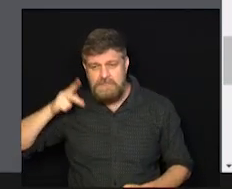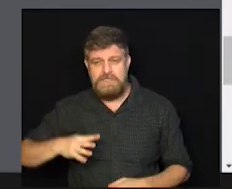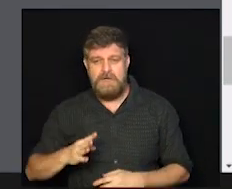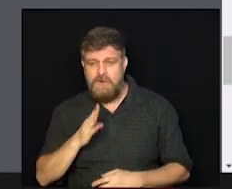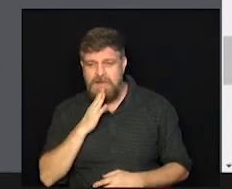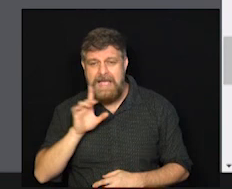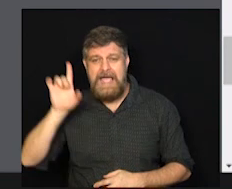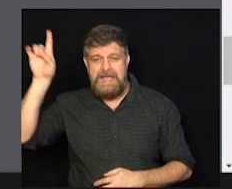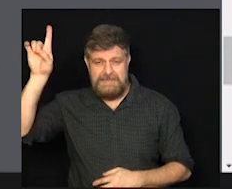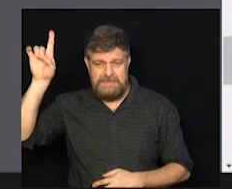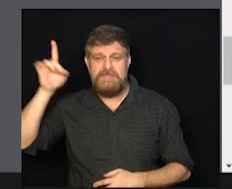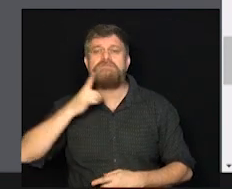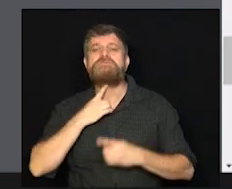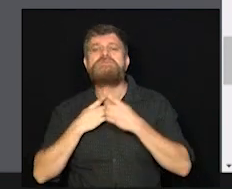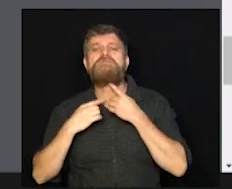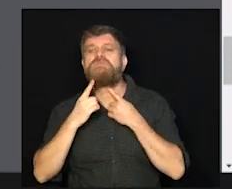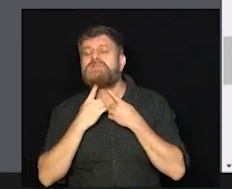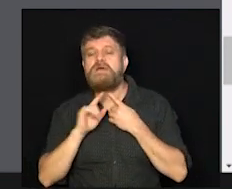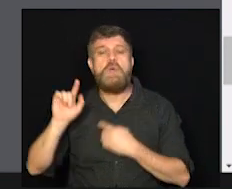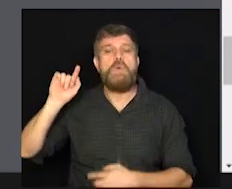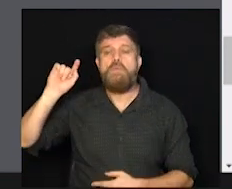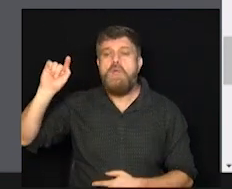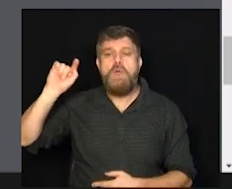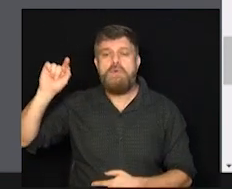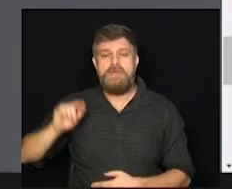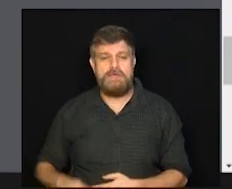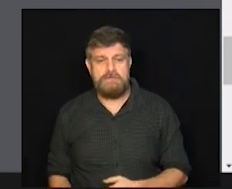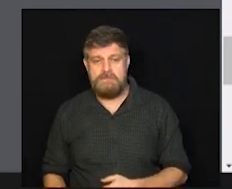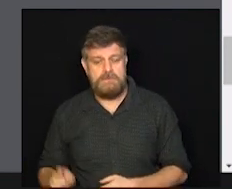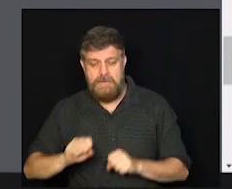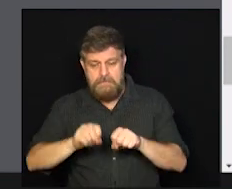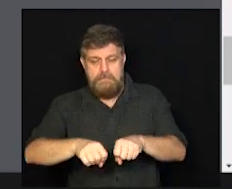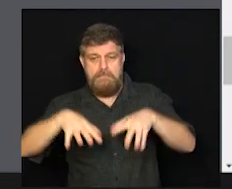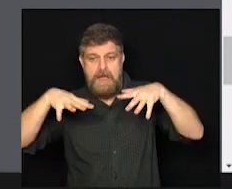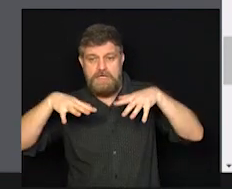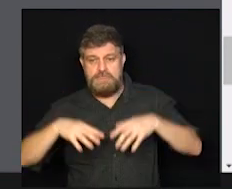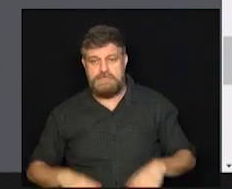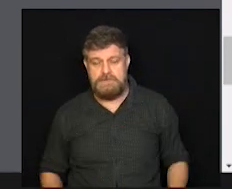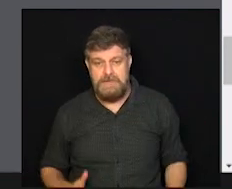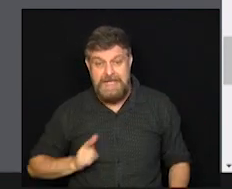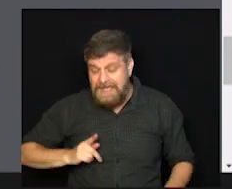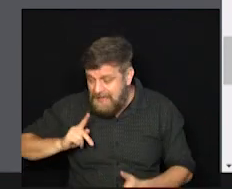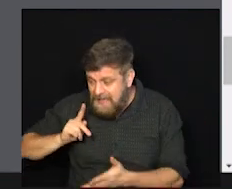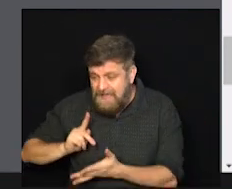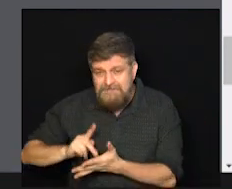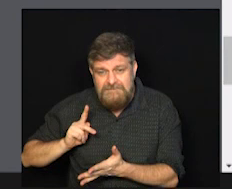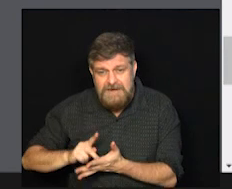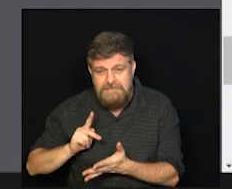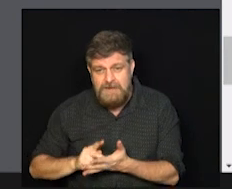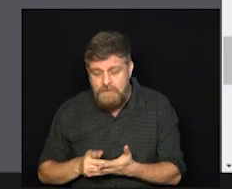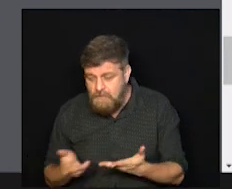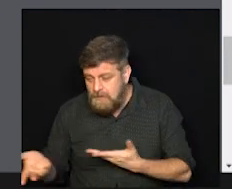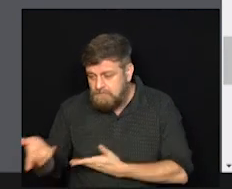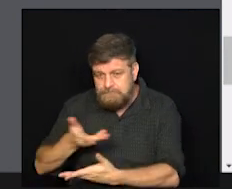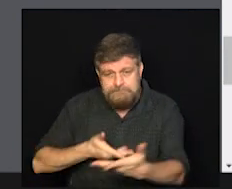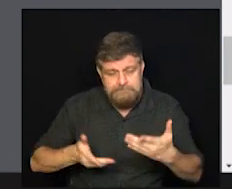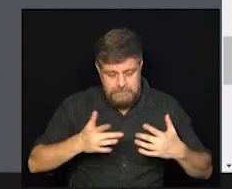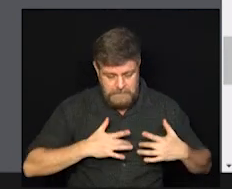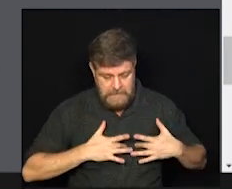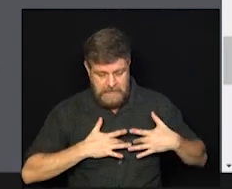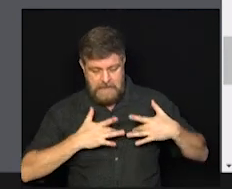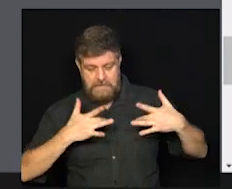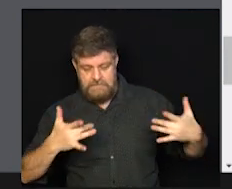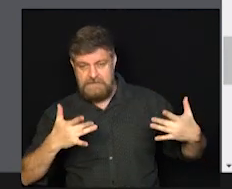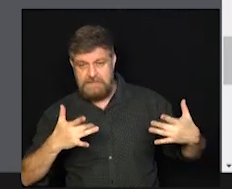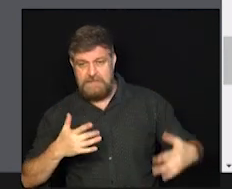Deus. A vontade de Deus é muito simples, ela não é mágica, ela é clara e real. É a convivência fraterna, solidária